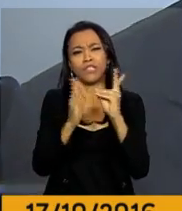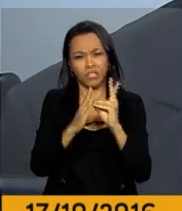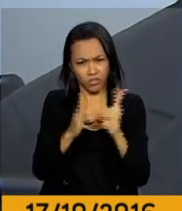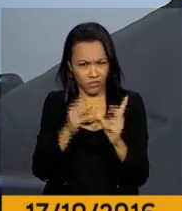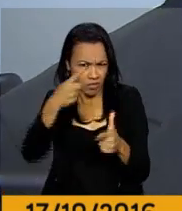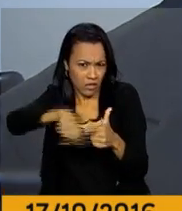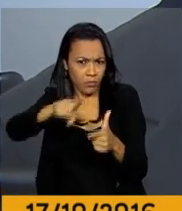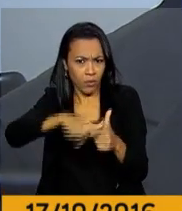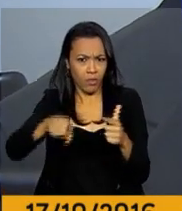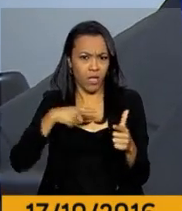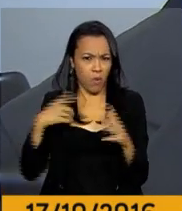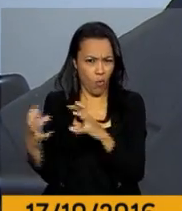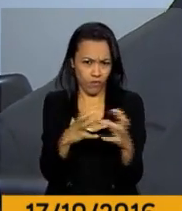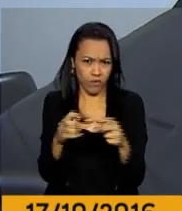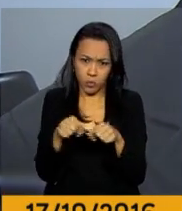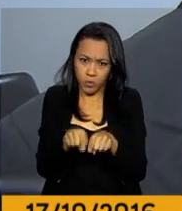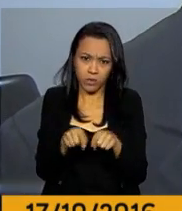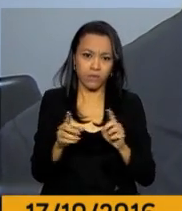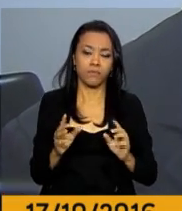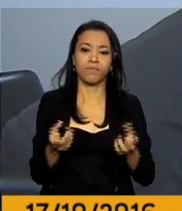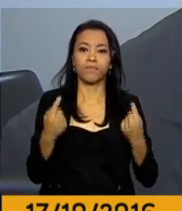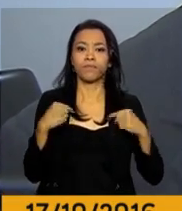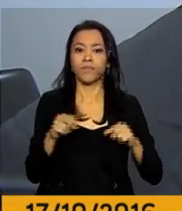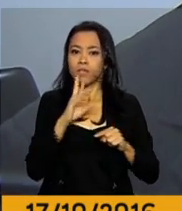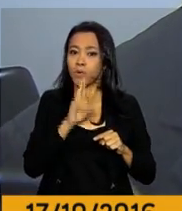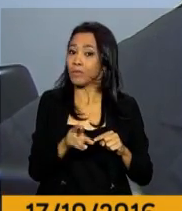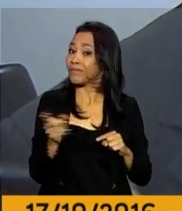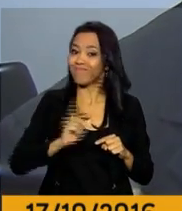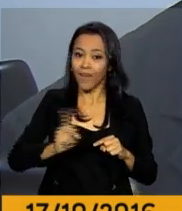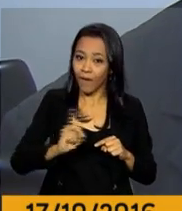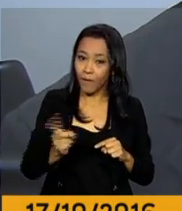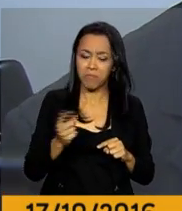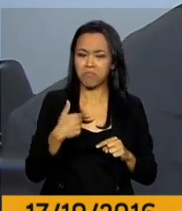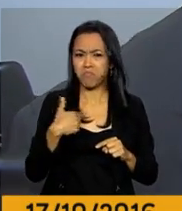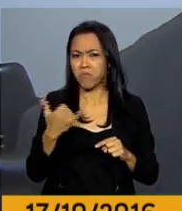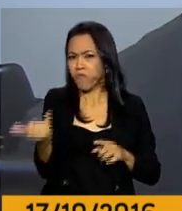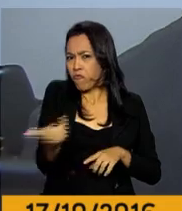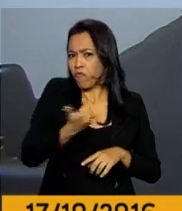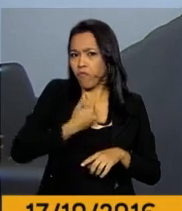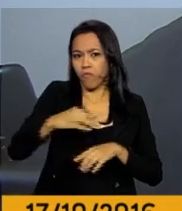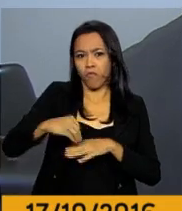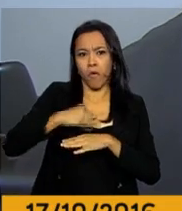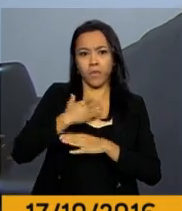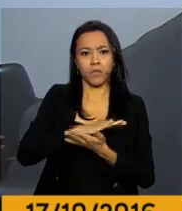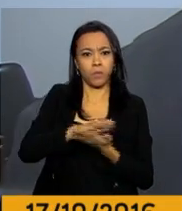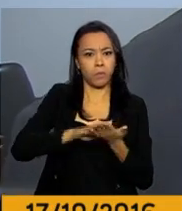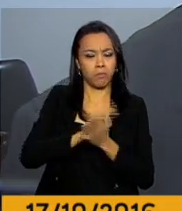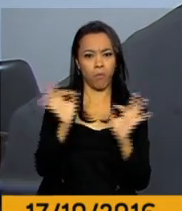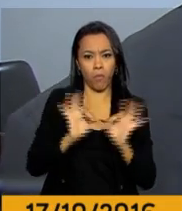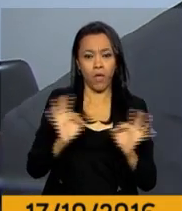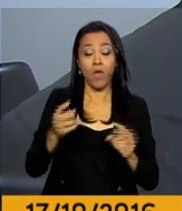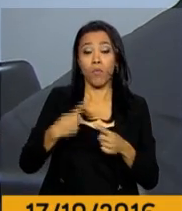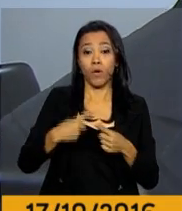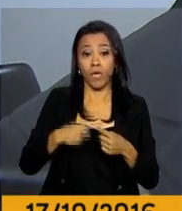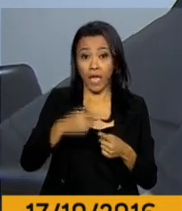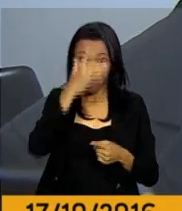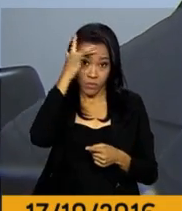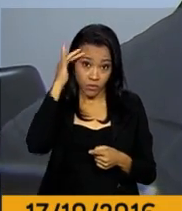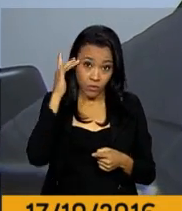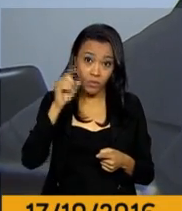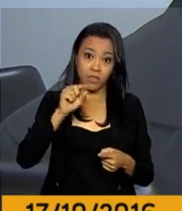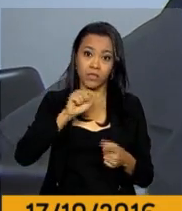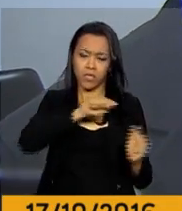isso? Não, por hora nenhuma, não há nenhum indicativo, até porque o maior número de pessoas, pelo que